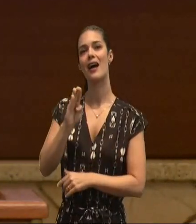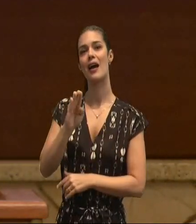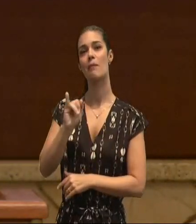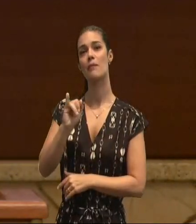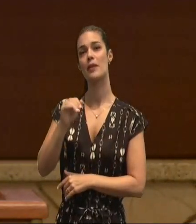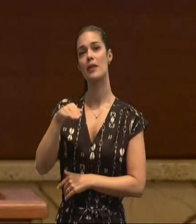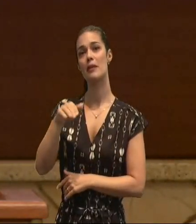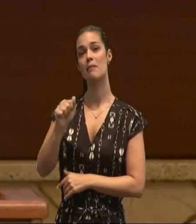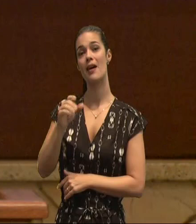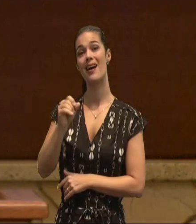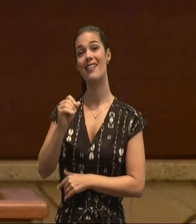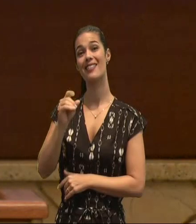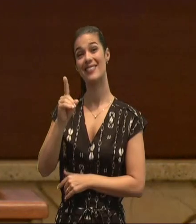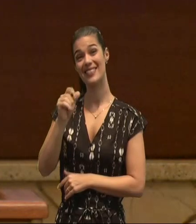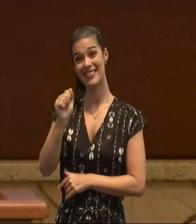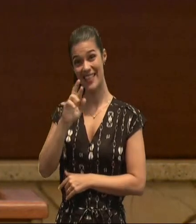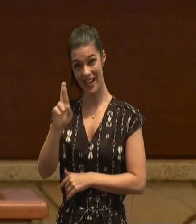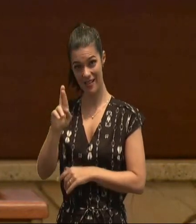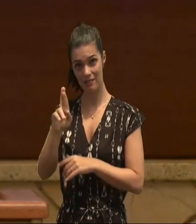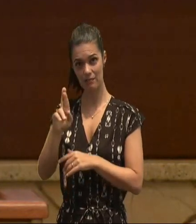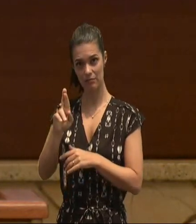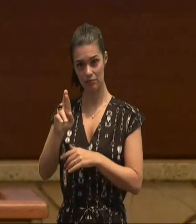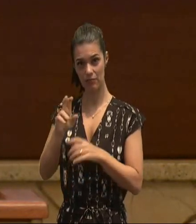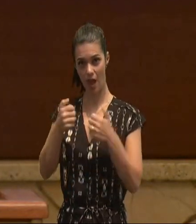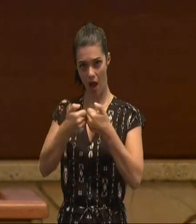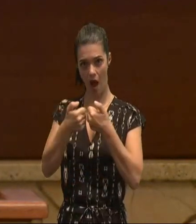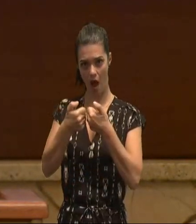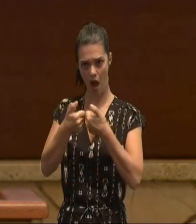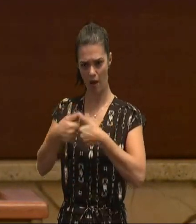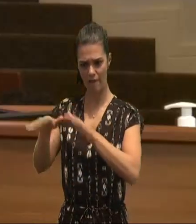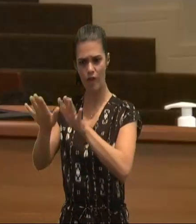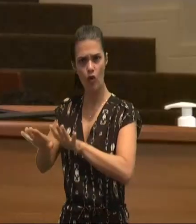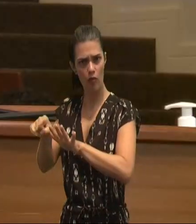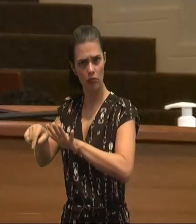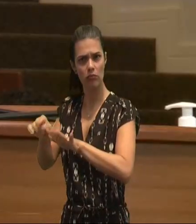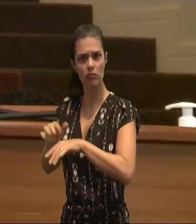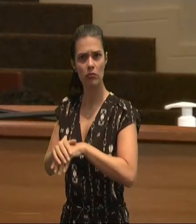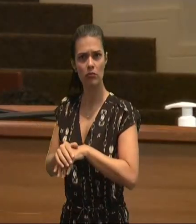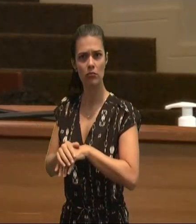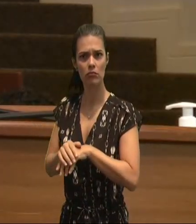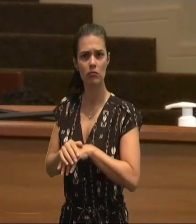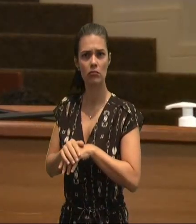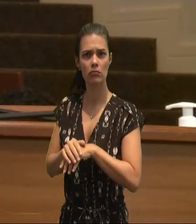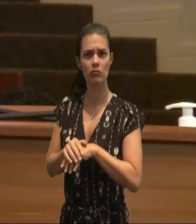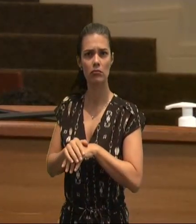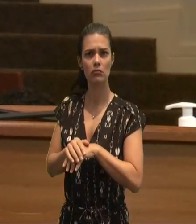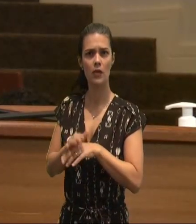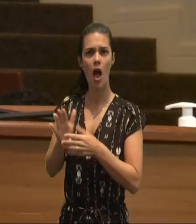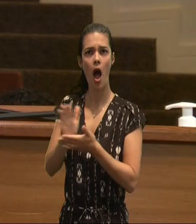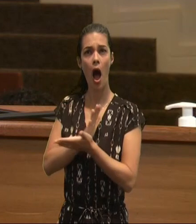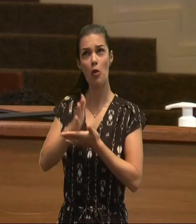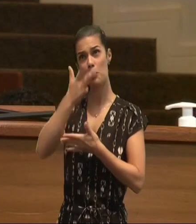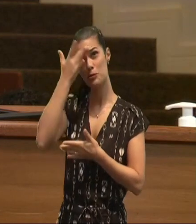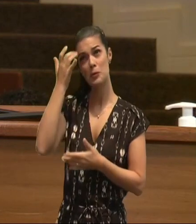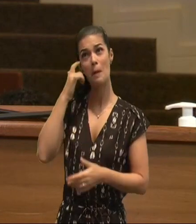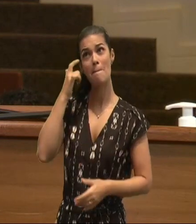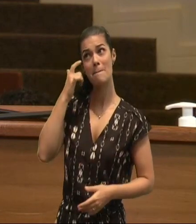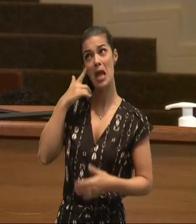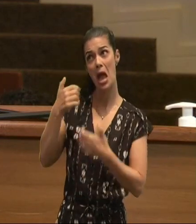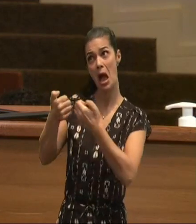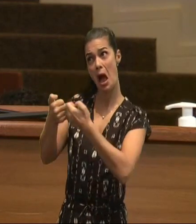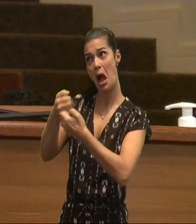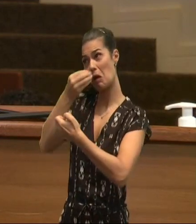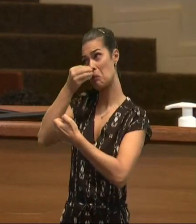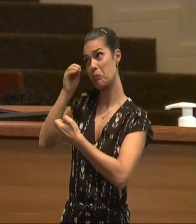E lá ela ficou. Alguns vão dizer que ali ela ficou esquecida e abandonada na casa